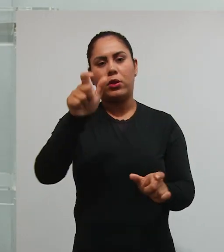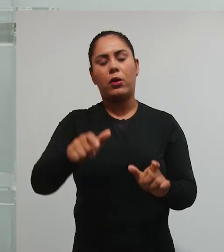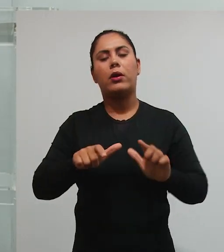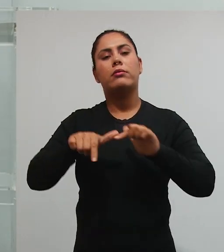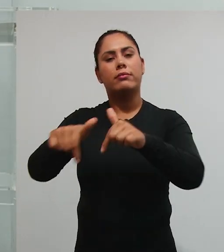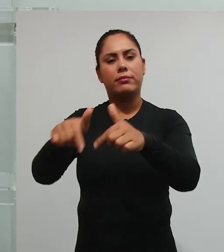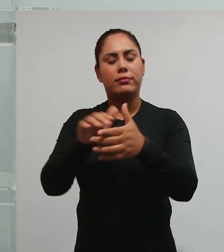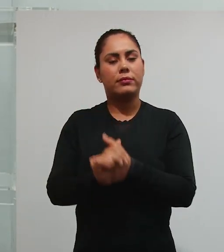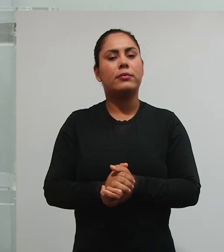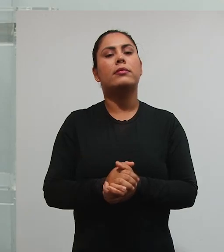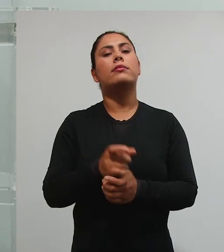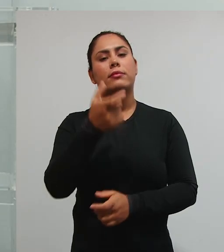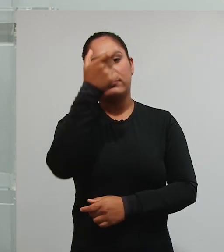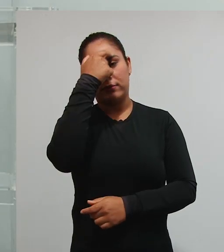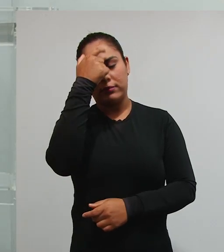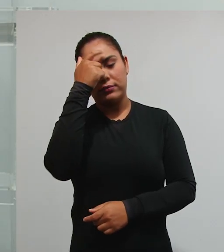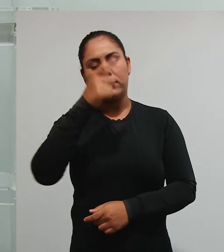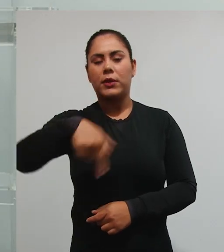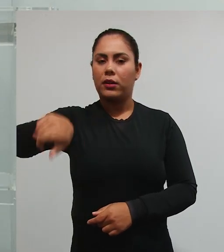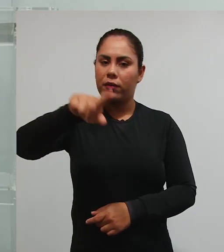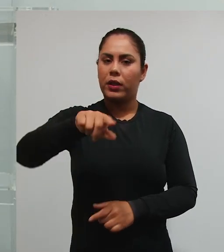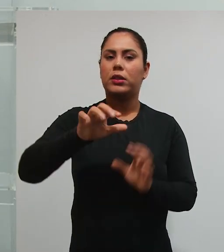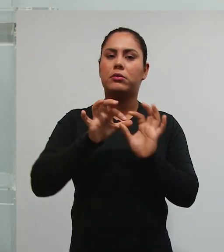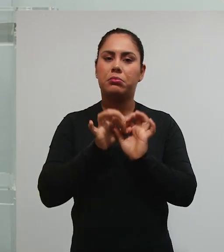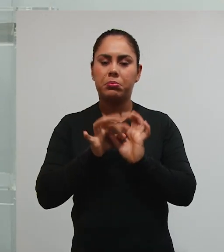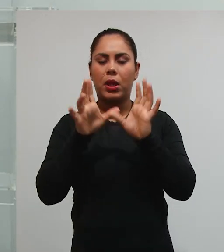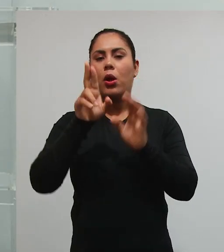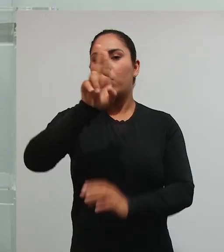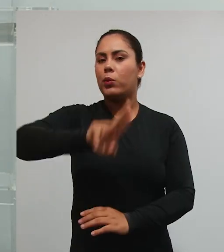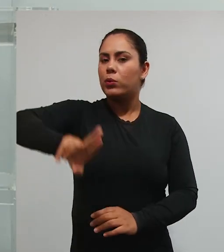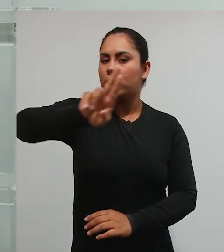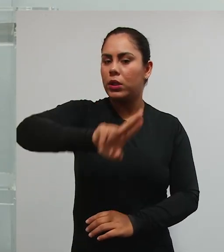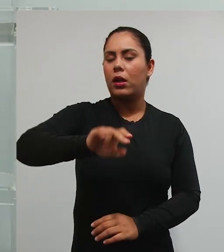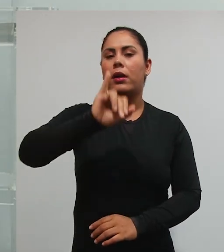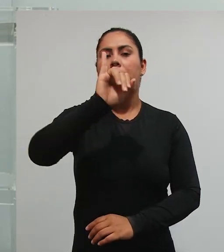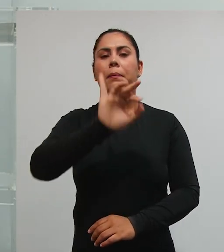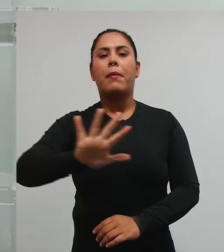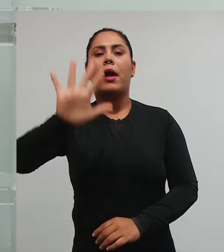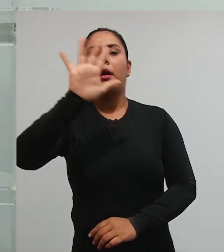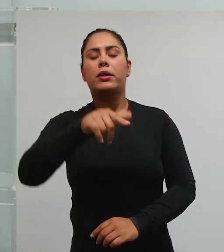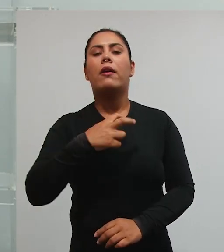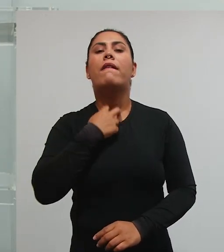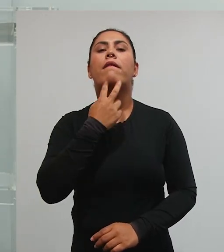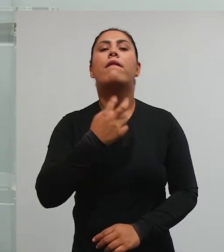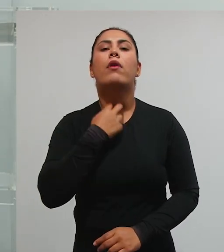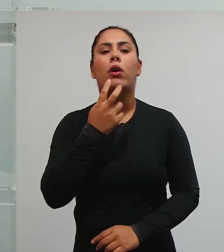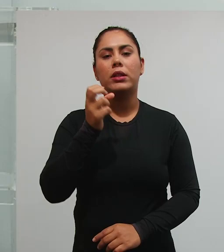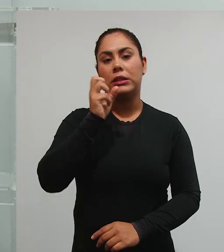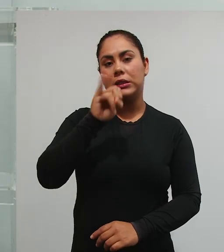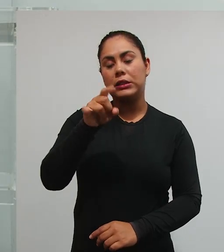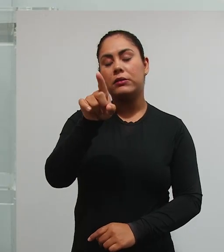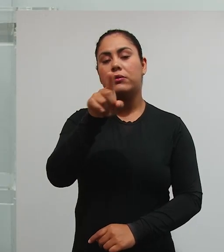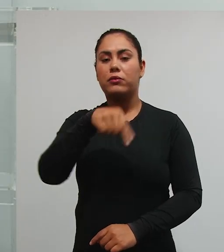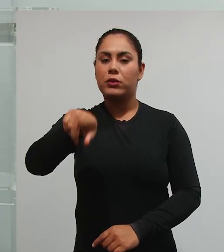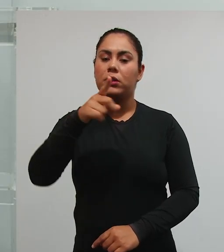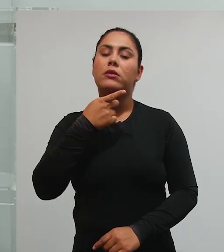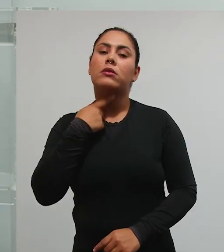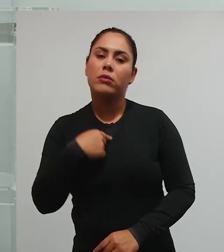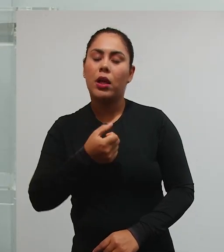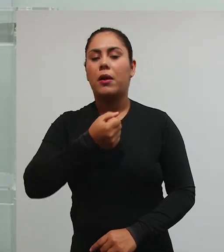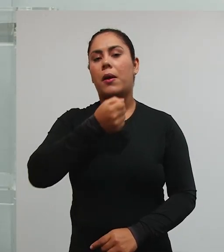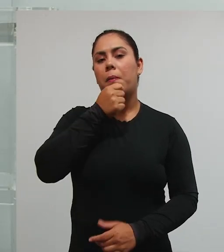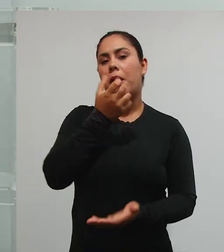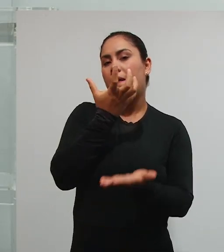pessoas. E é nesse consentimento que ela vai autorizar o uso da imagem e o uso da voz, se vocês optarem